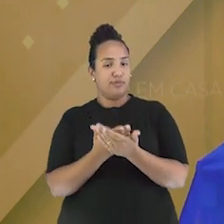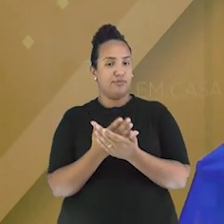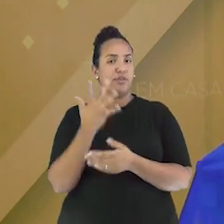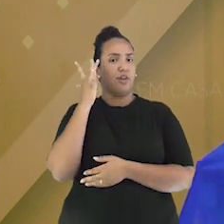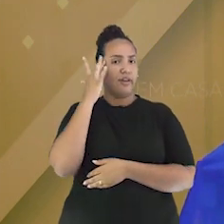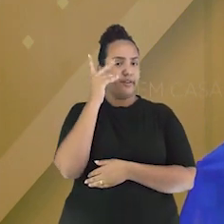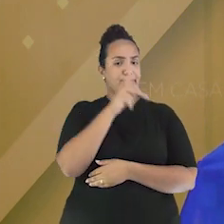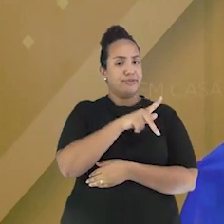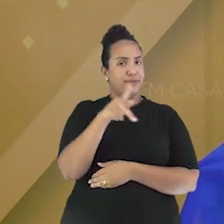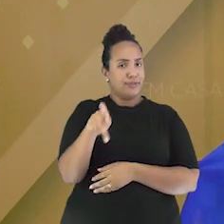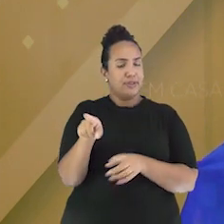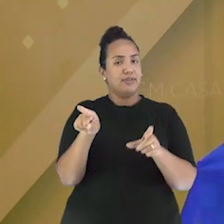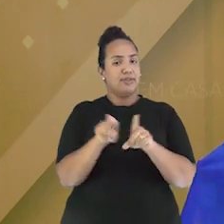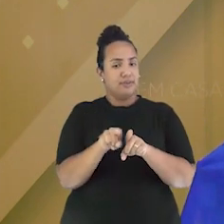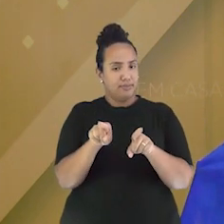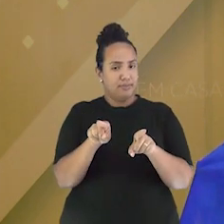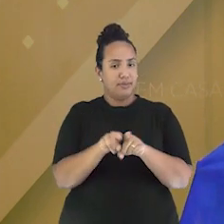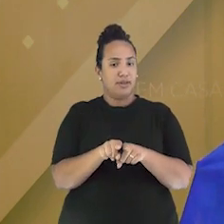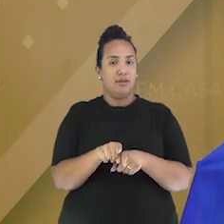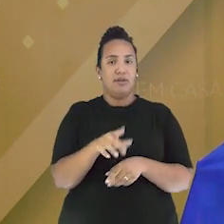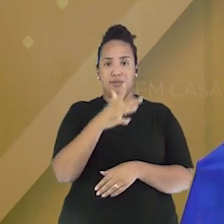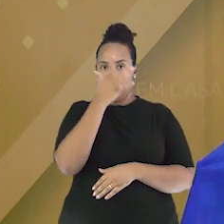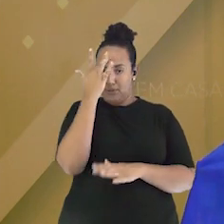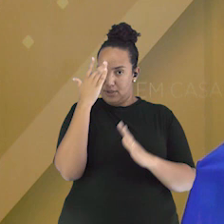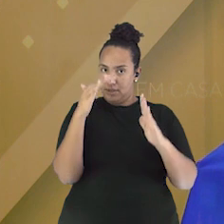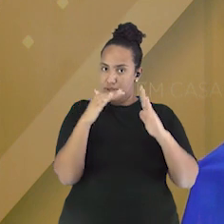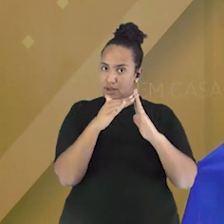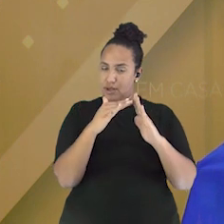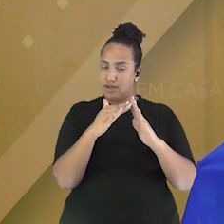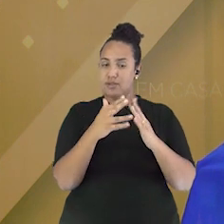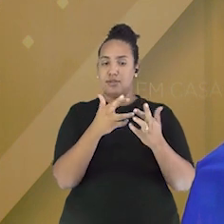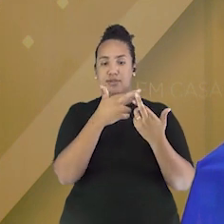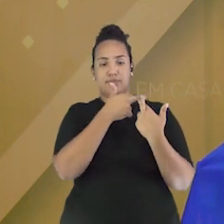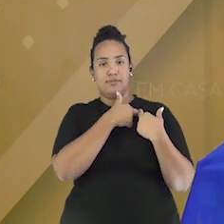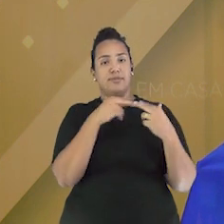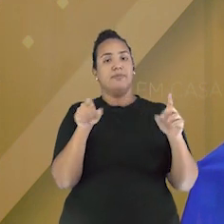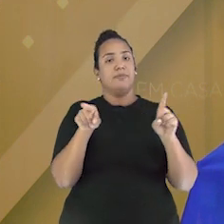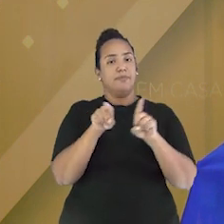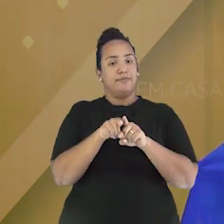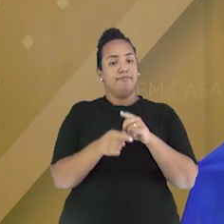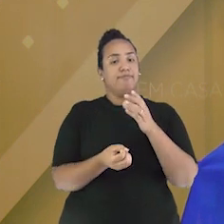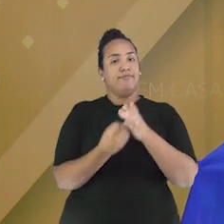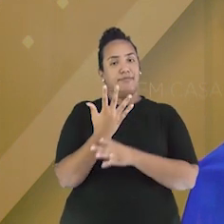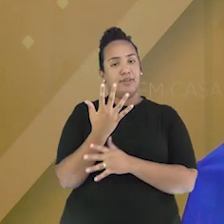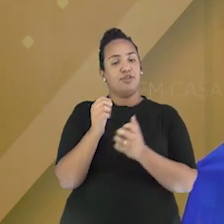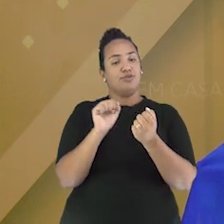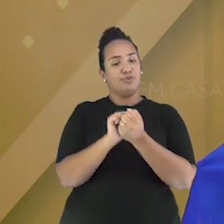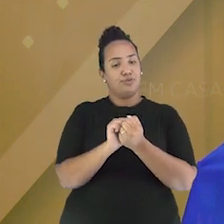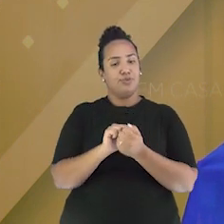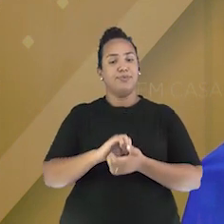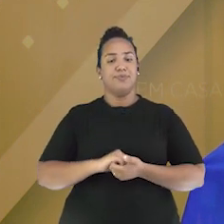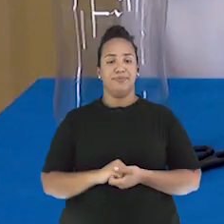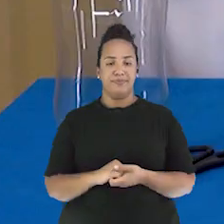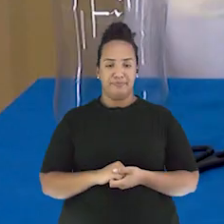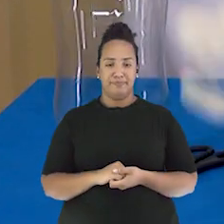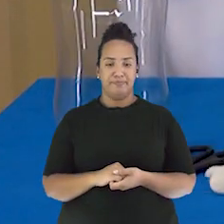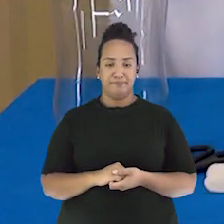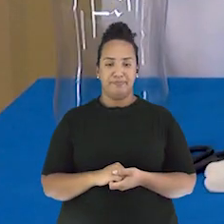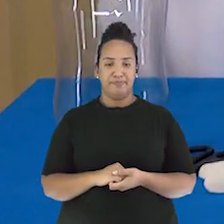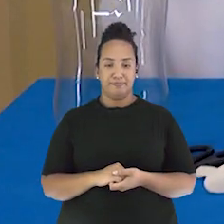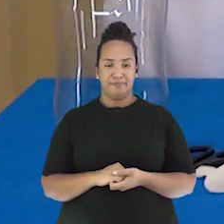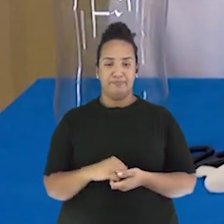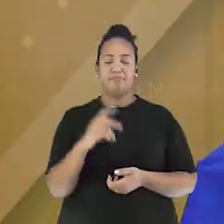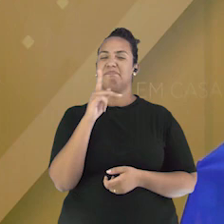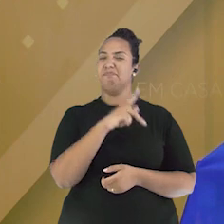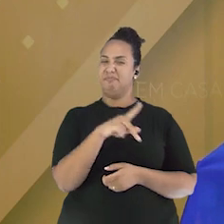os professores também vão fazer e a galera de casa e os responsáveis também vão fazer aí com os estudantes.